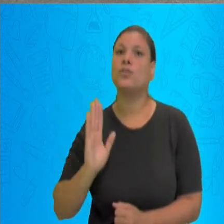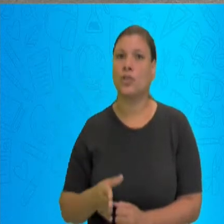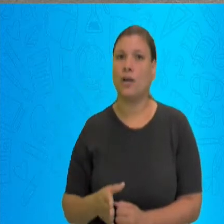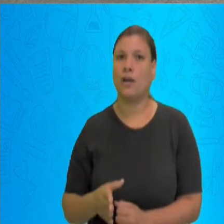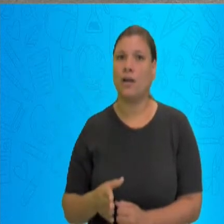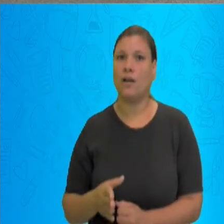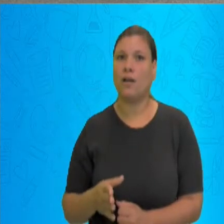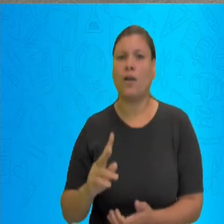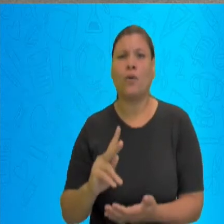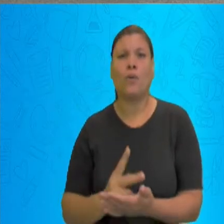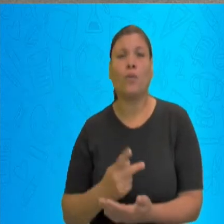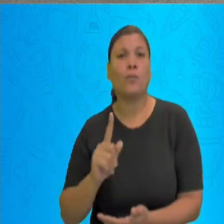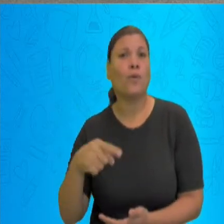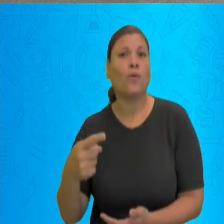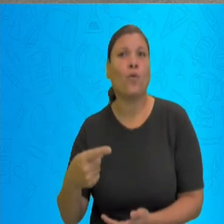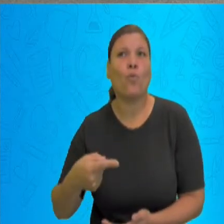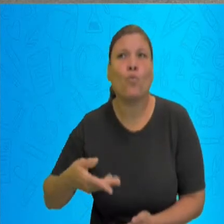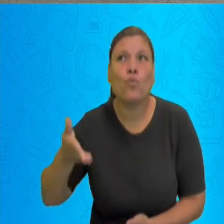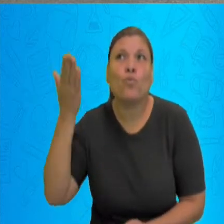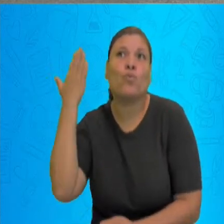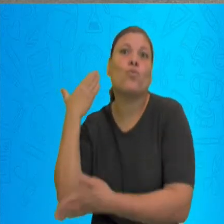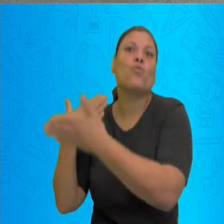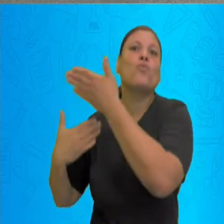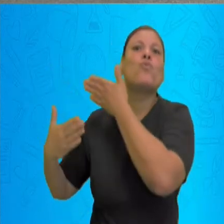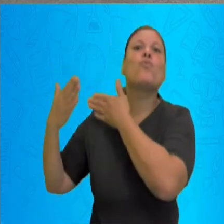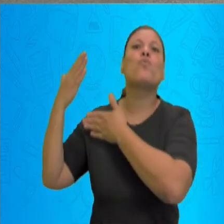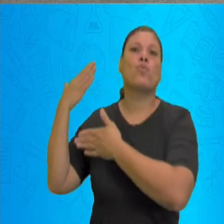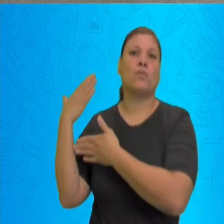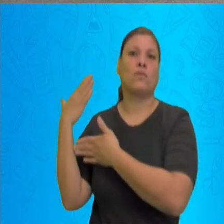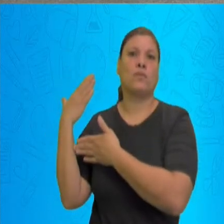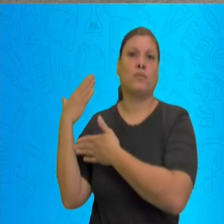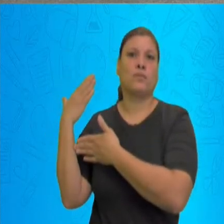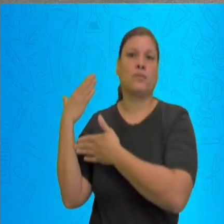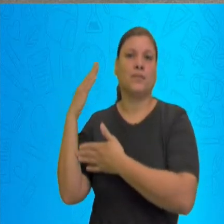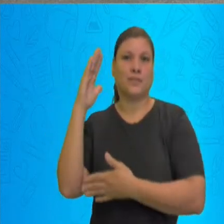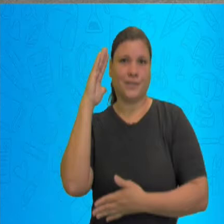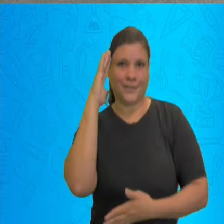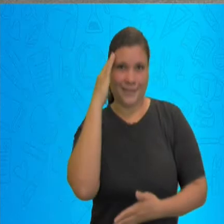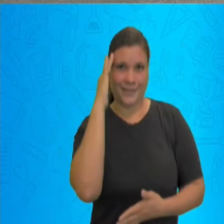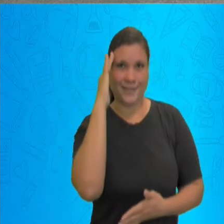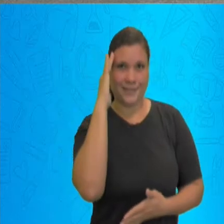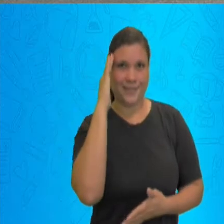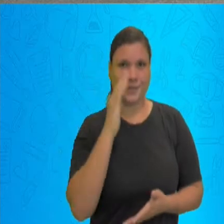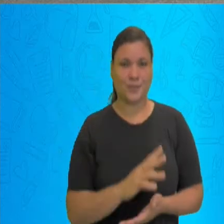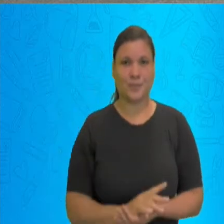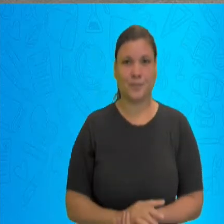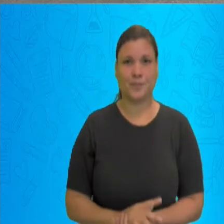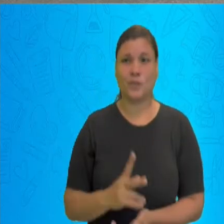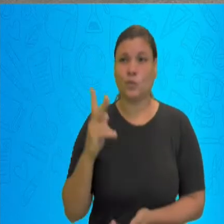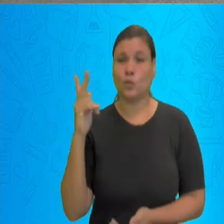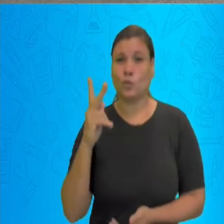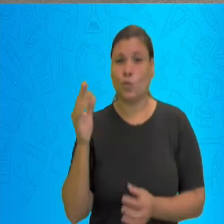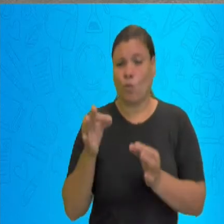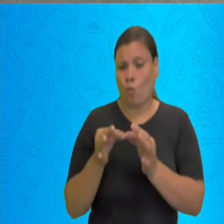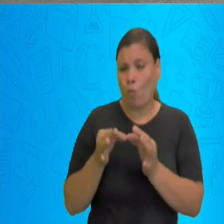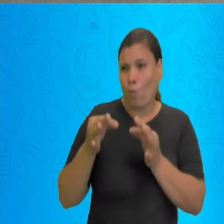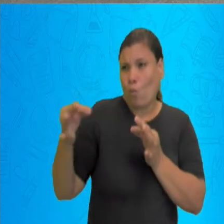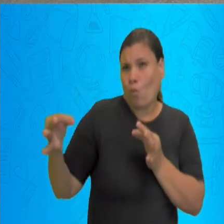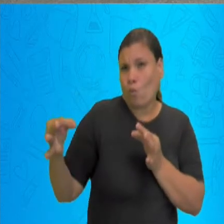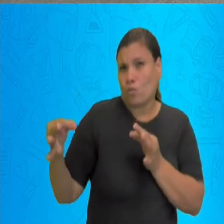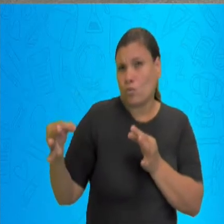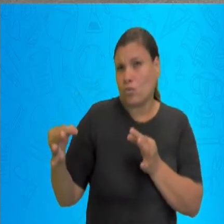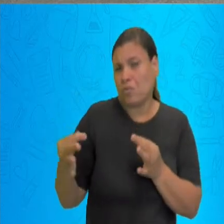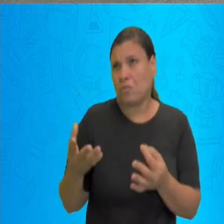É uma comparação entre um passado mais distante em relação ao outro passado.